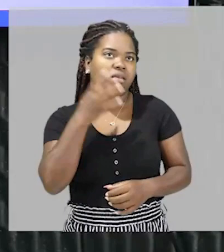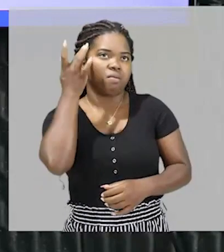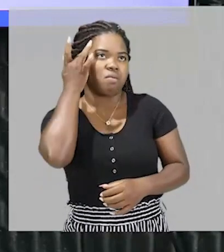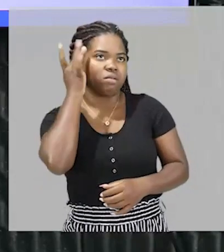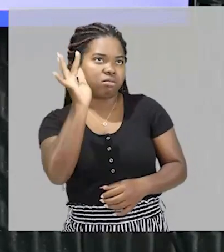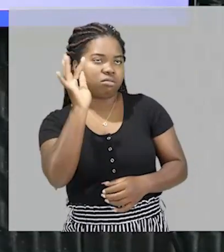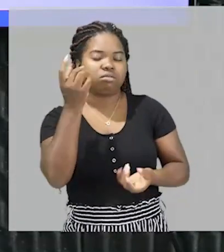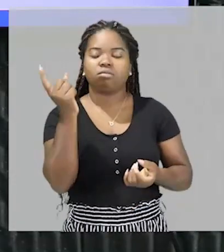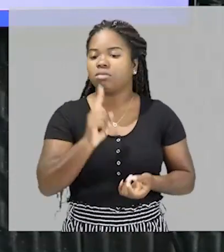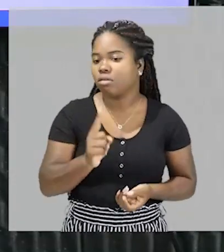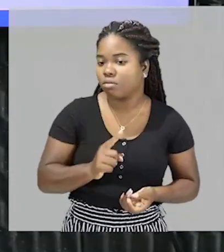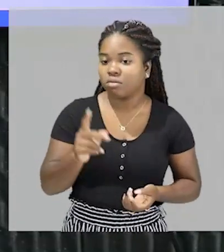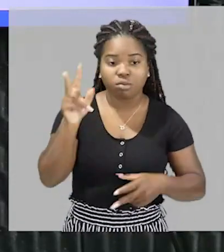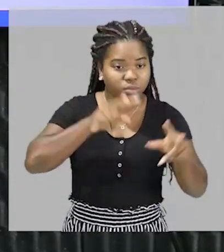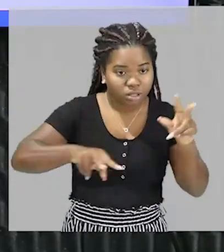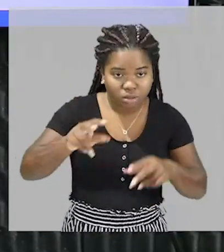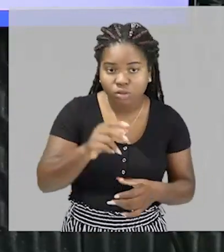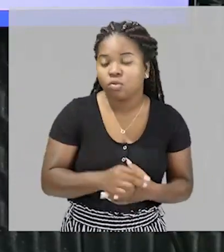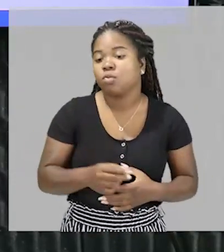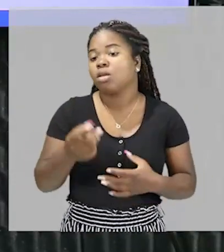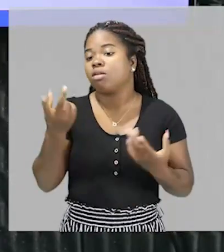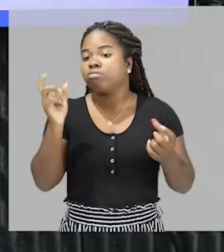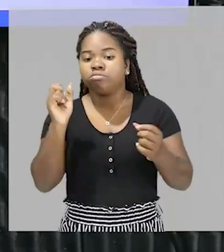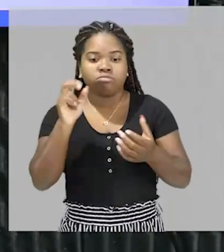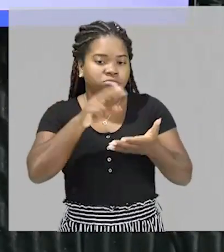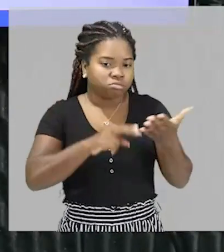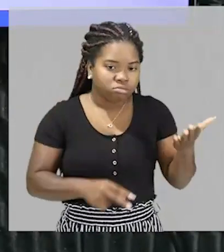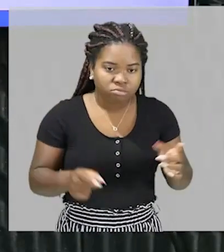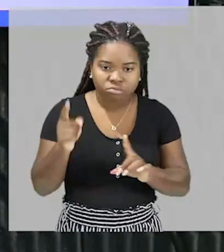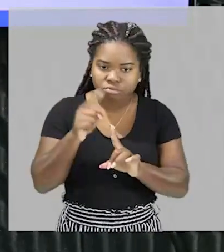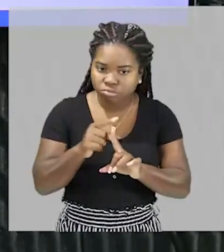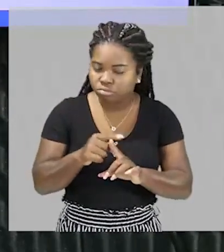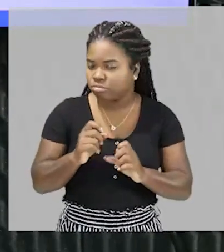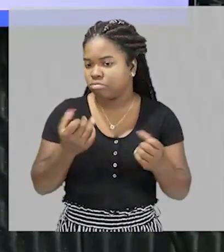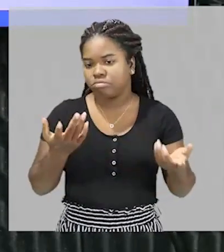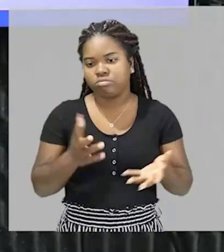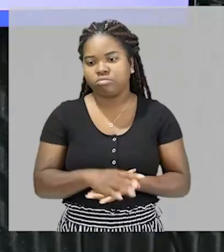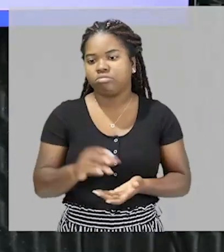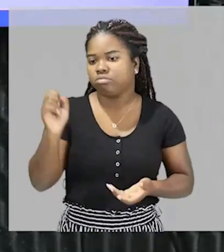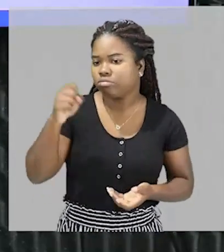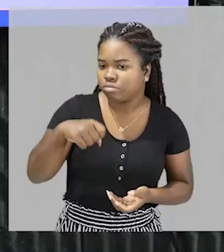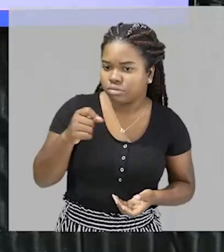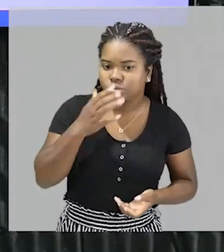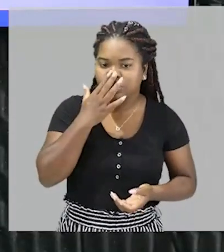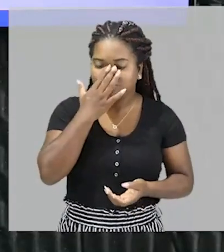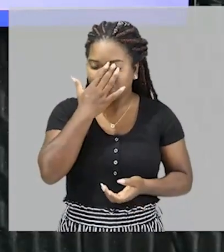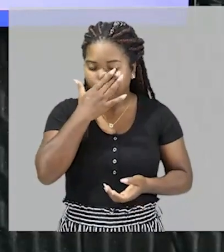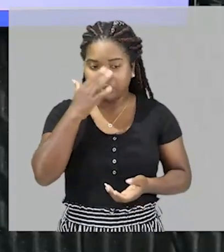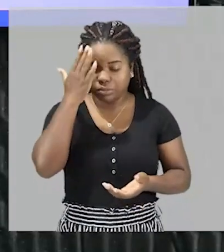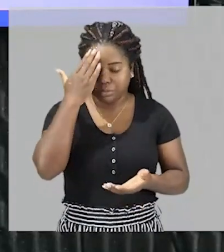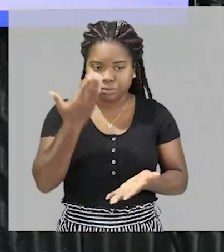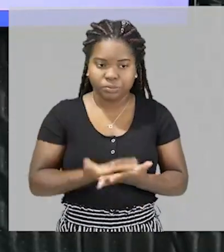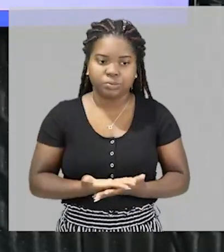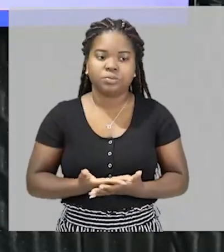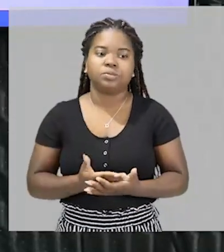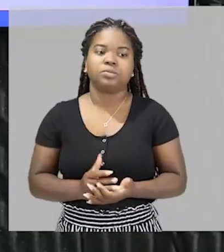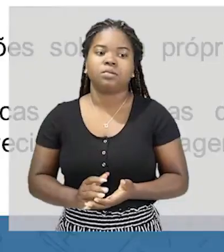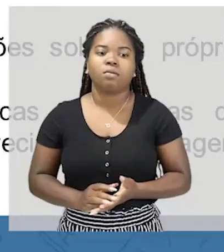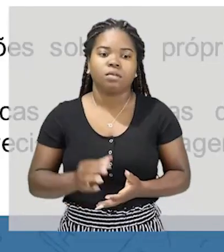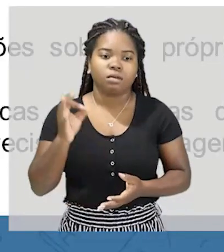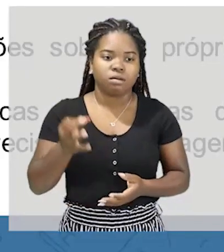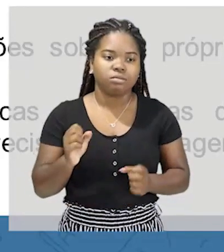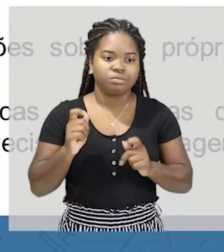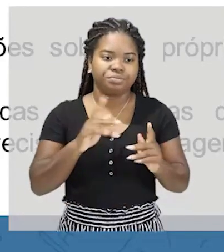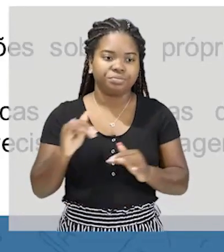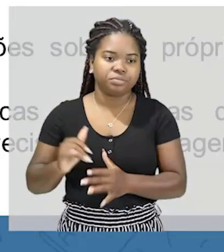fazendo uma leitura visual, e sim colocando seu ponto de vista inabalável e acreditando que ele está certo. Então,